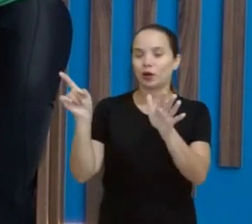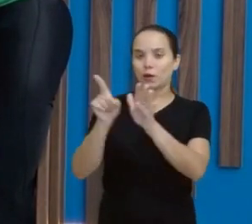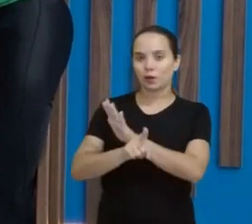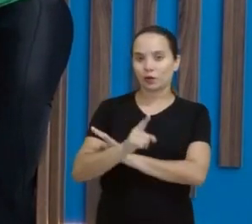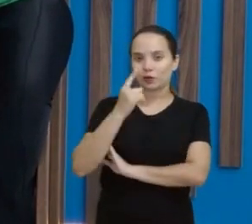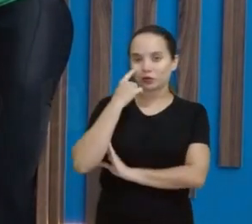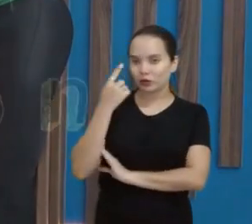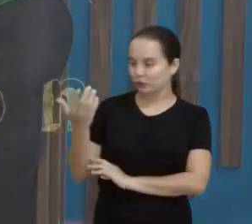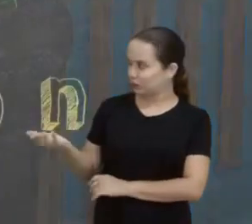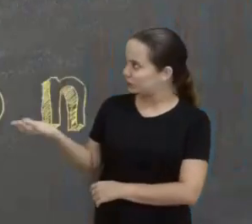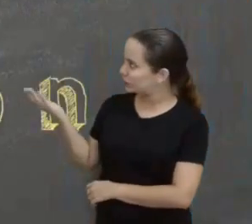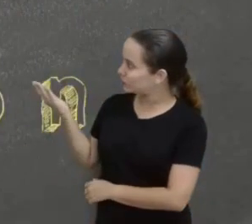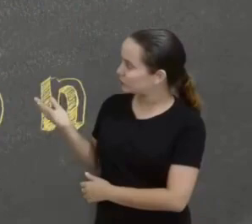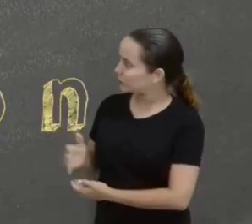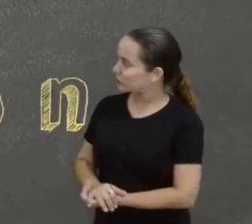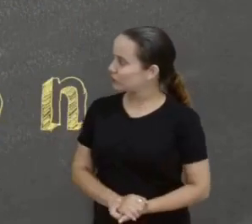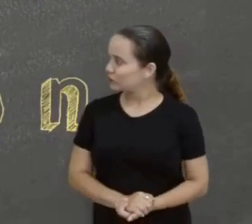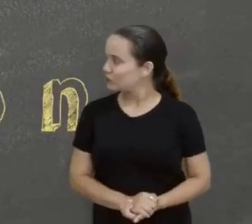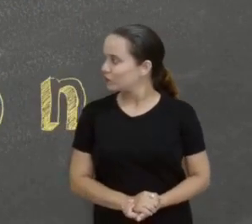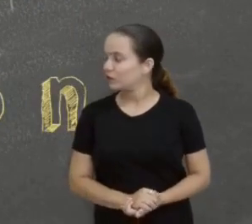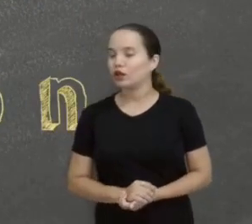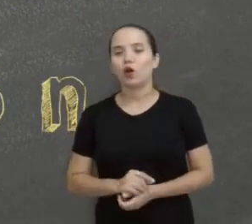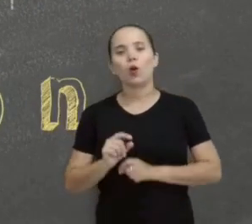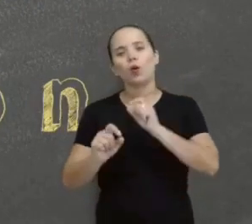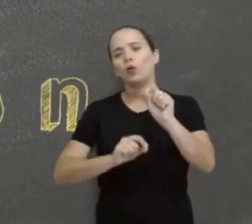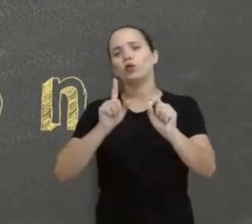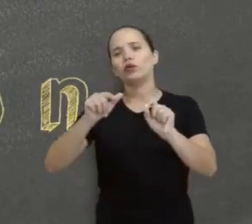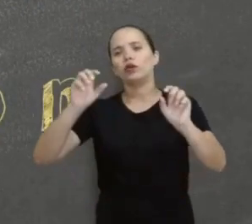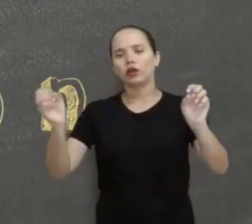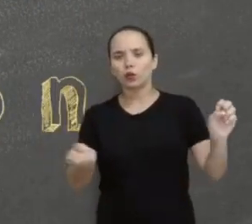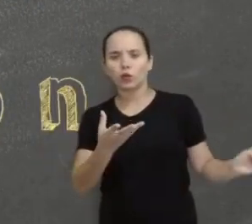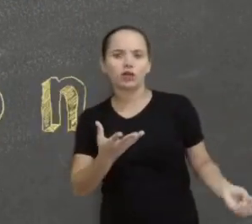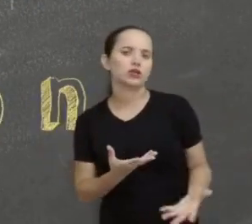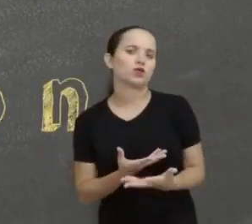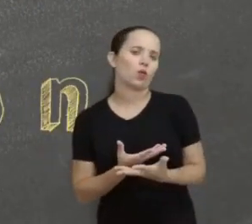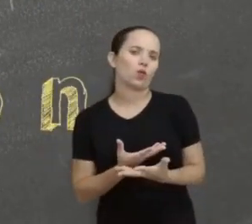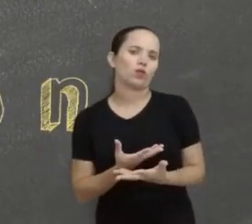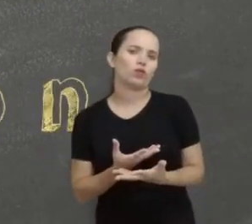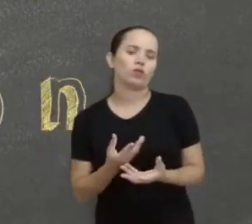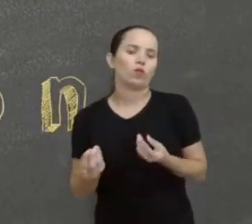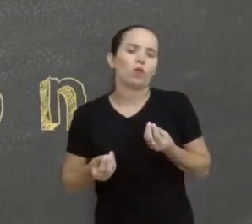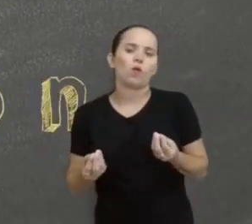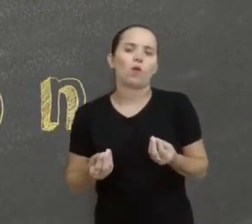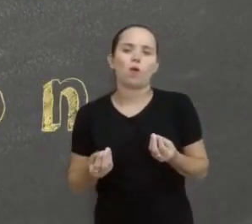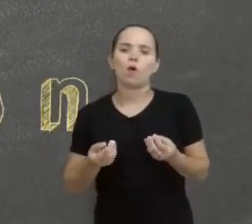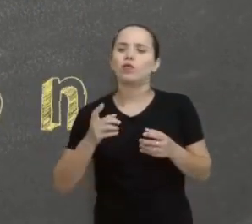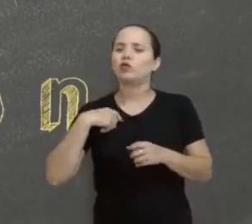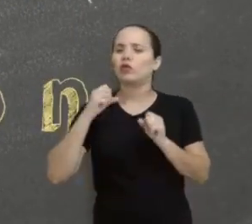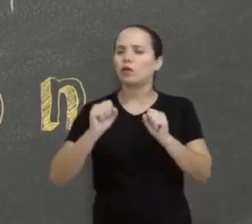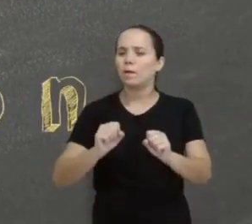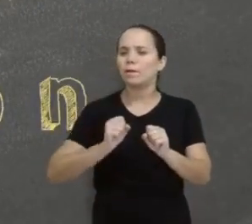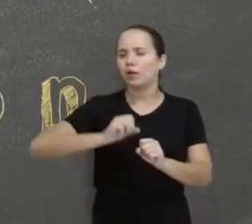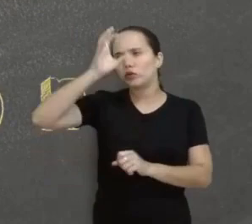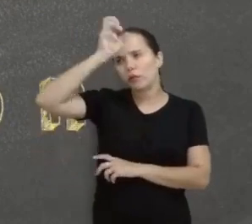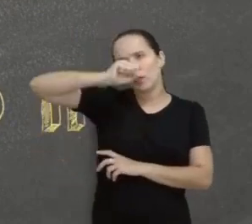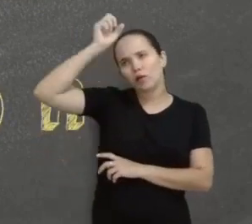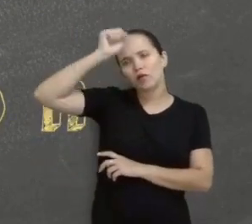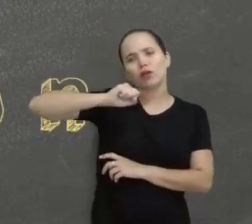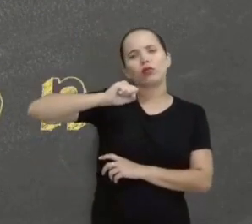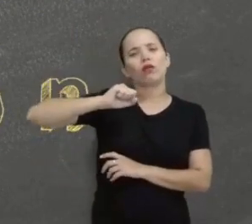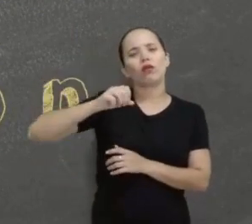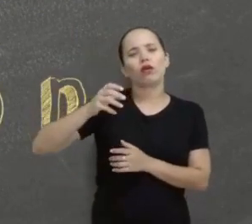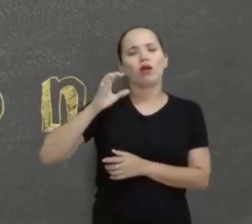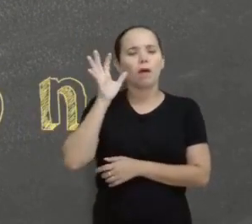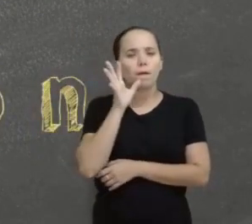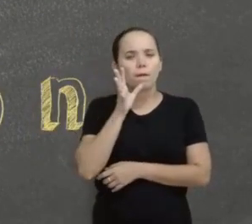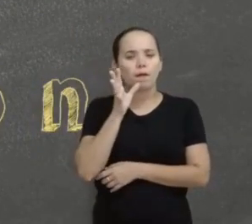aí a pergunta para vocês. O que é inovação, galera? O que é que a gente pode tirar de todas essas aulas que a gente, né,